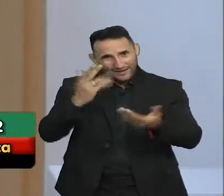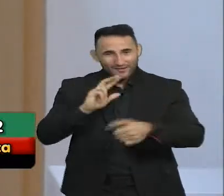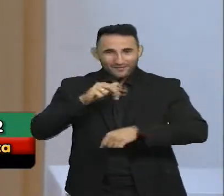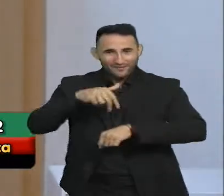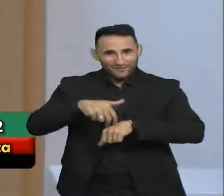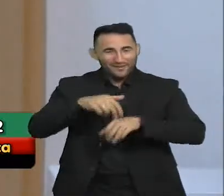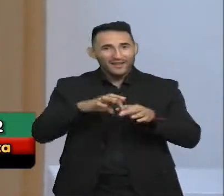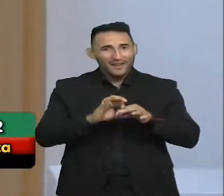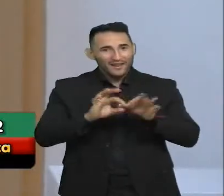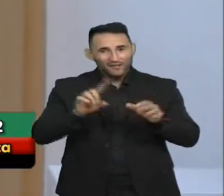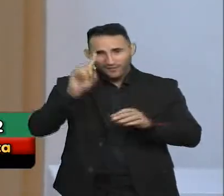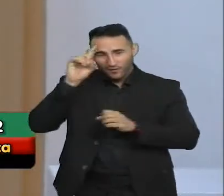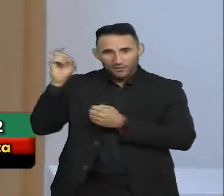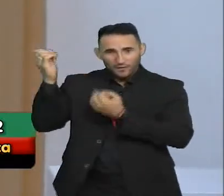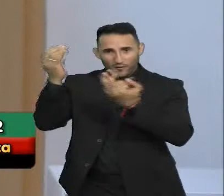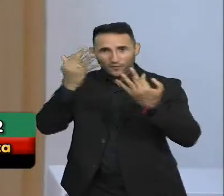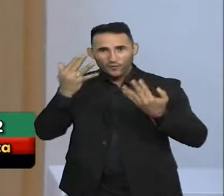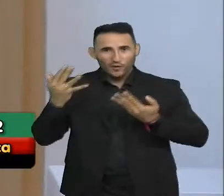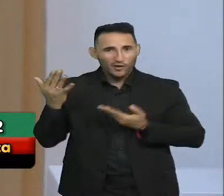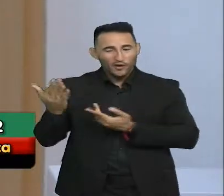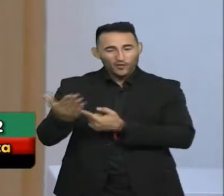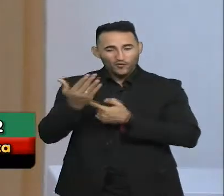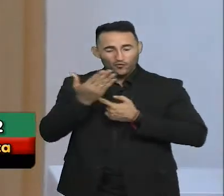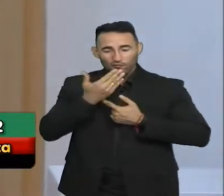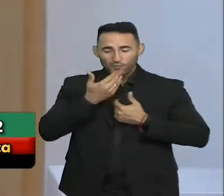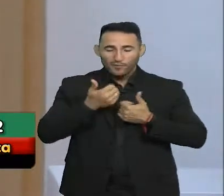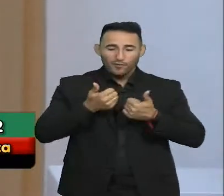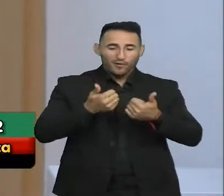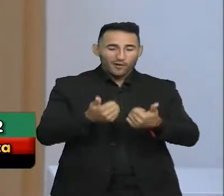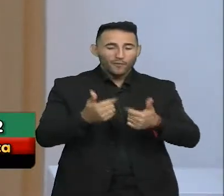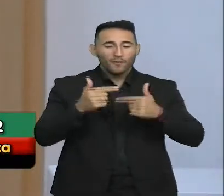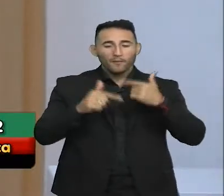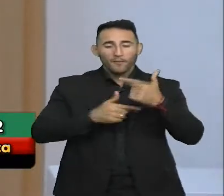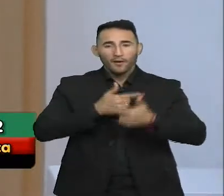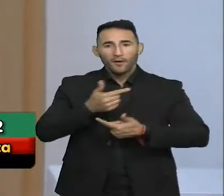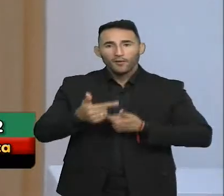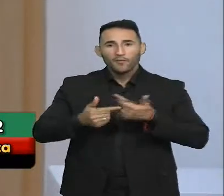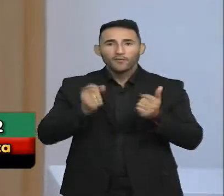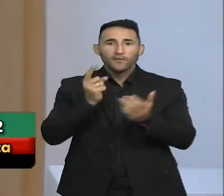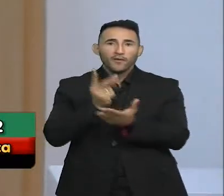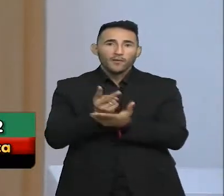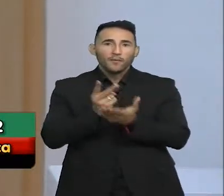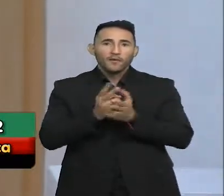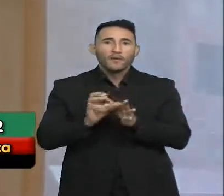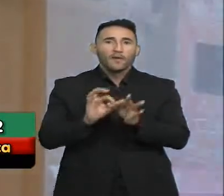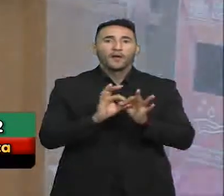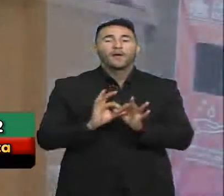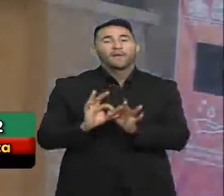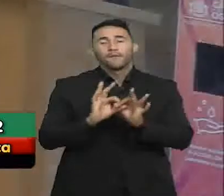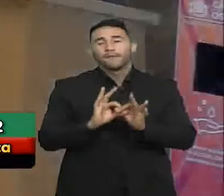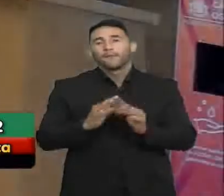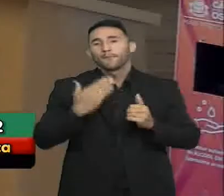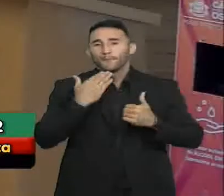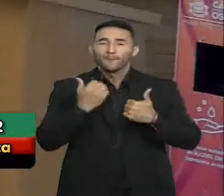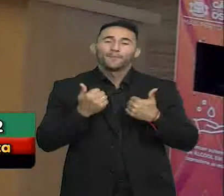né, Deus abençoe a gente, que Ele coordene o nosso trabalho e que a gente possa realmente criar uma sociedade muito melhor. Muito obrigado.